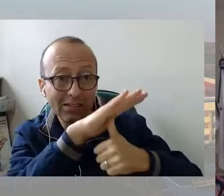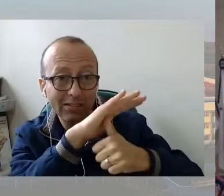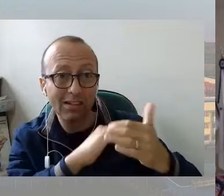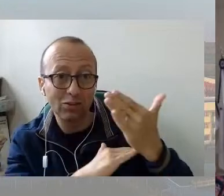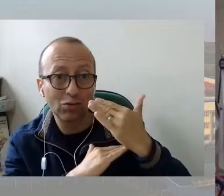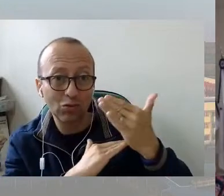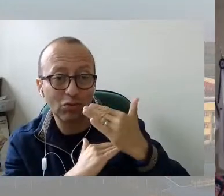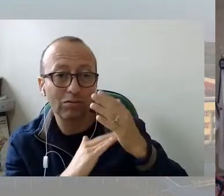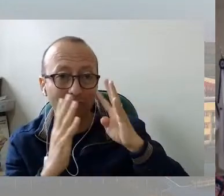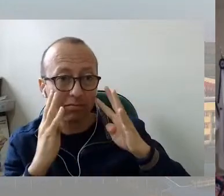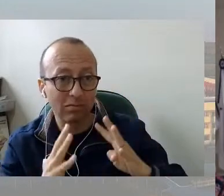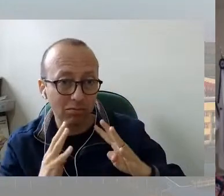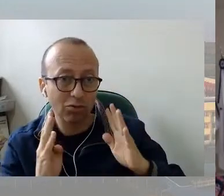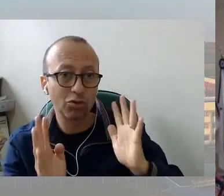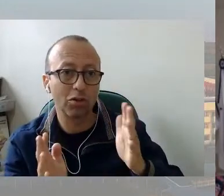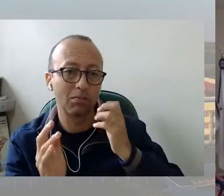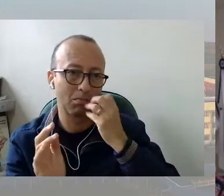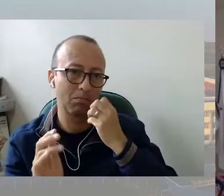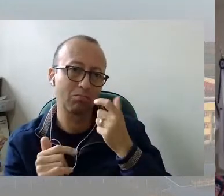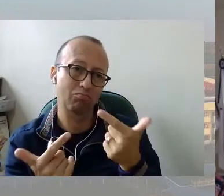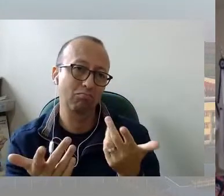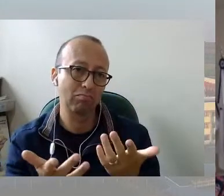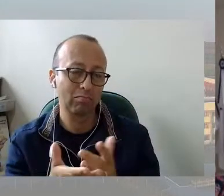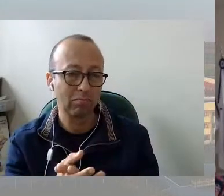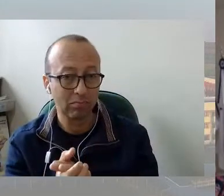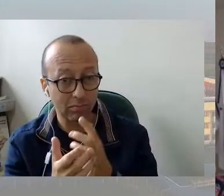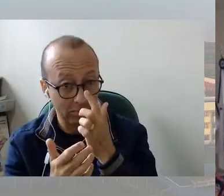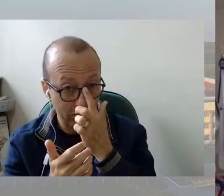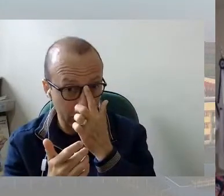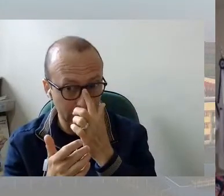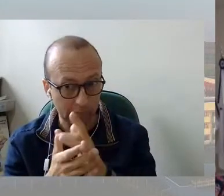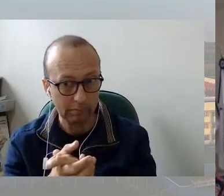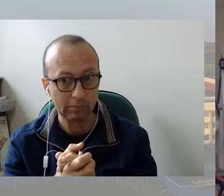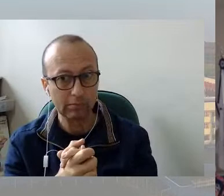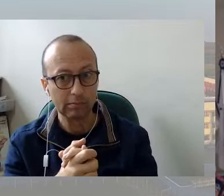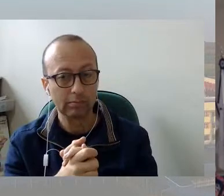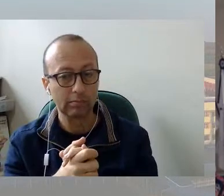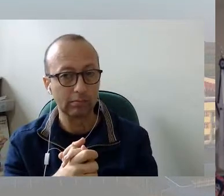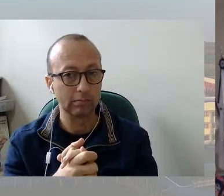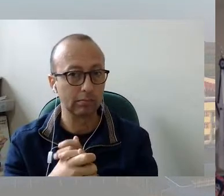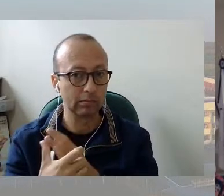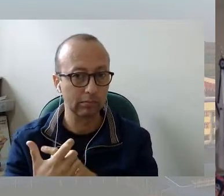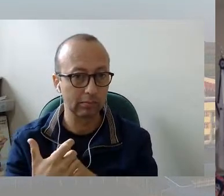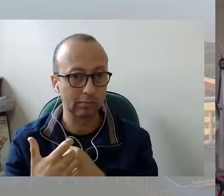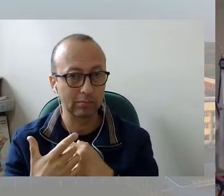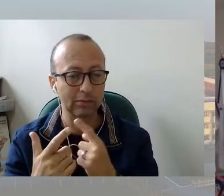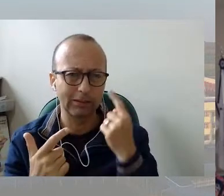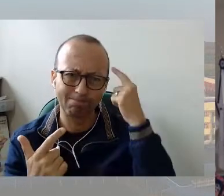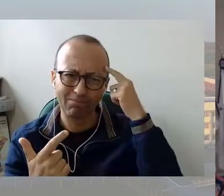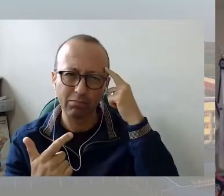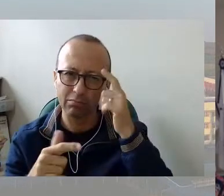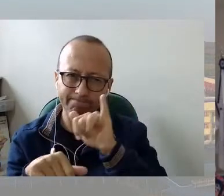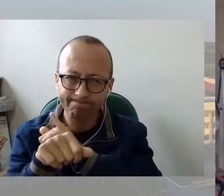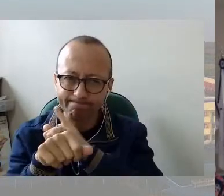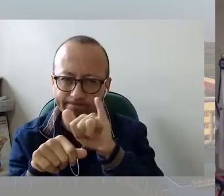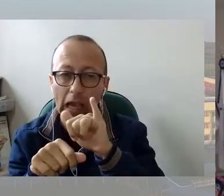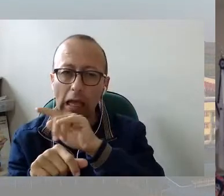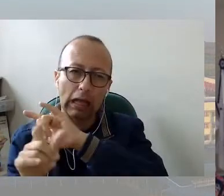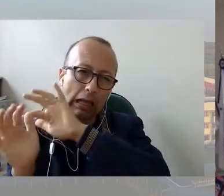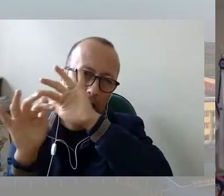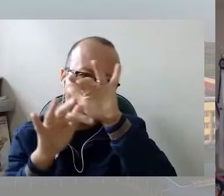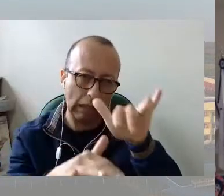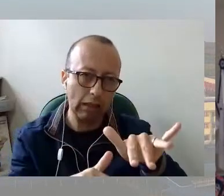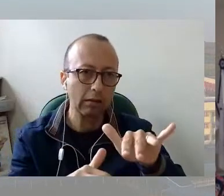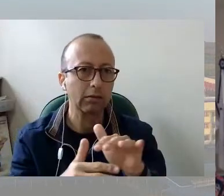suas questões. E então, eles, né, procuraram esse espaço e fizeram o que